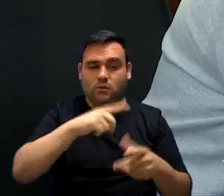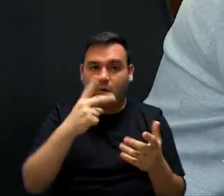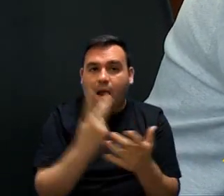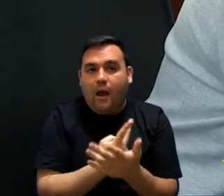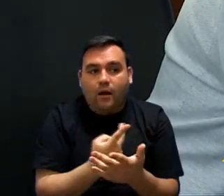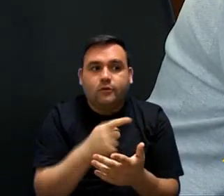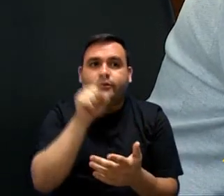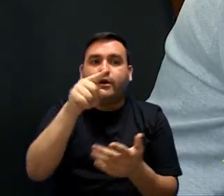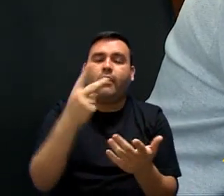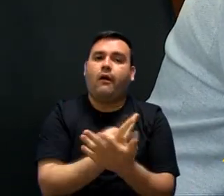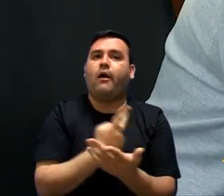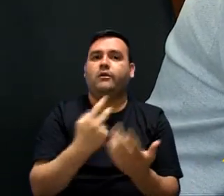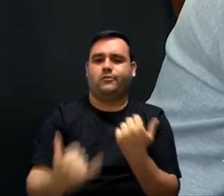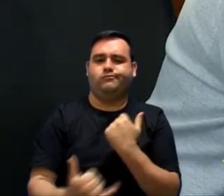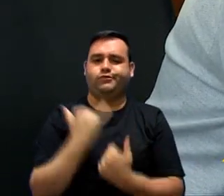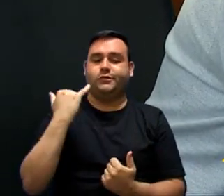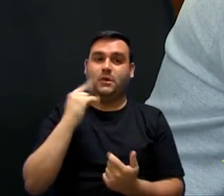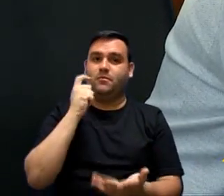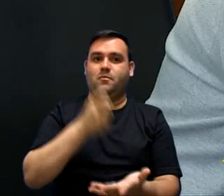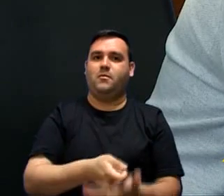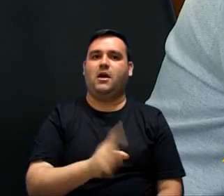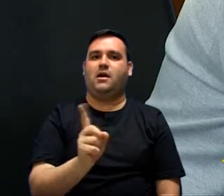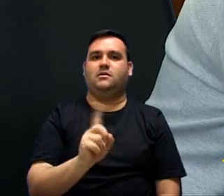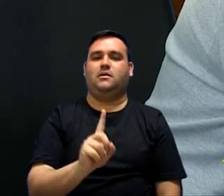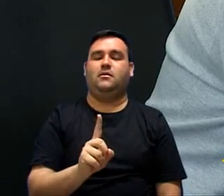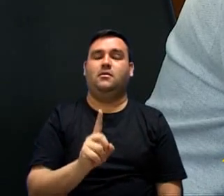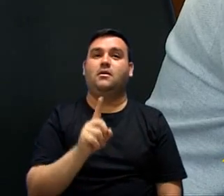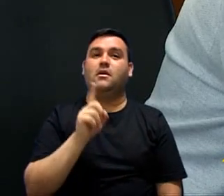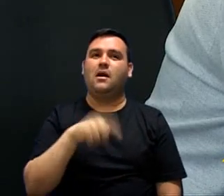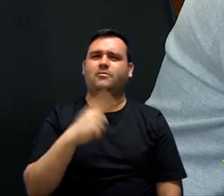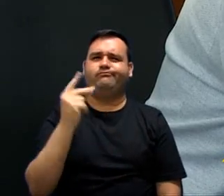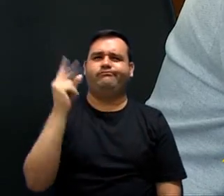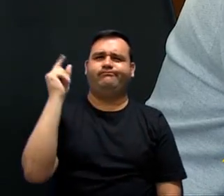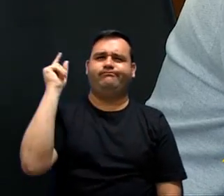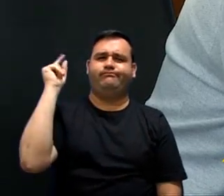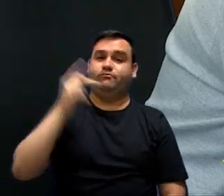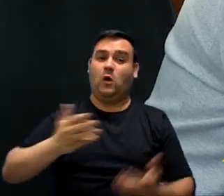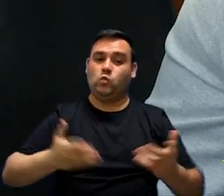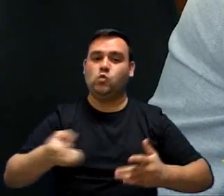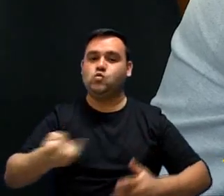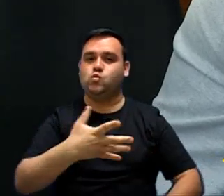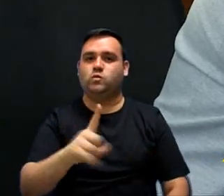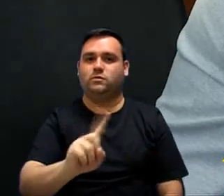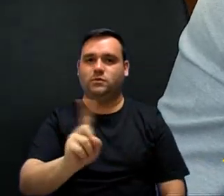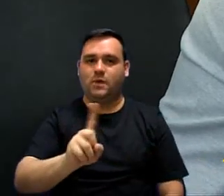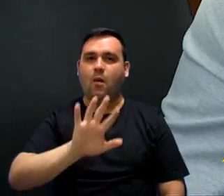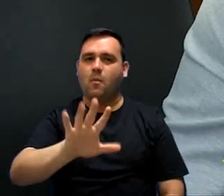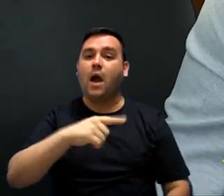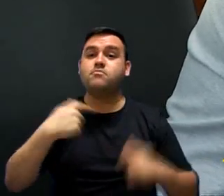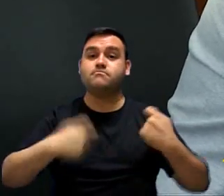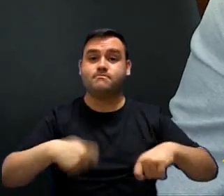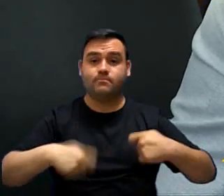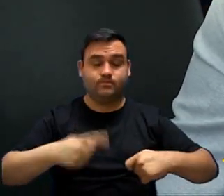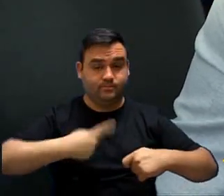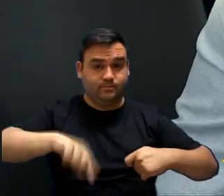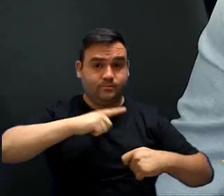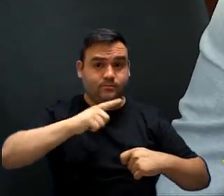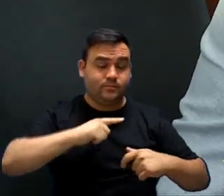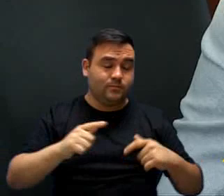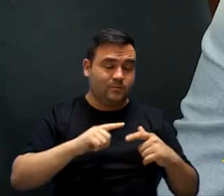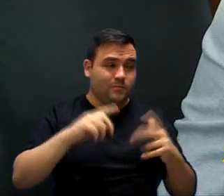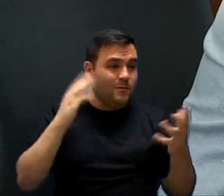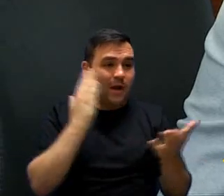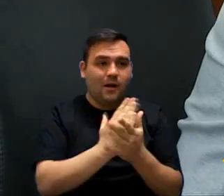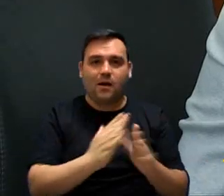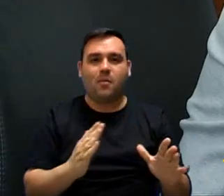erro. Esse golpe, para não pagar, é antigo, não é de agora. Mas precisamos